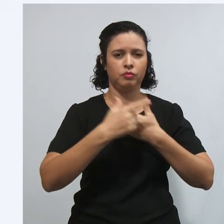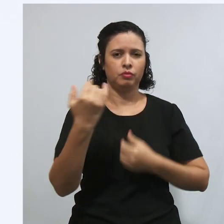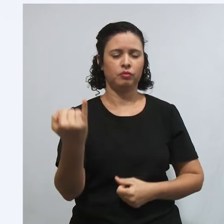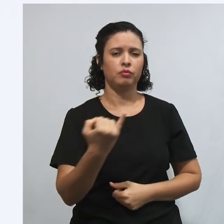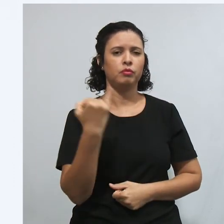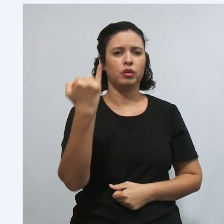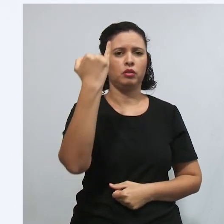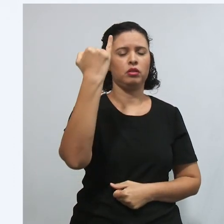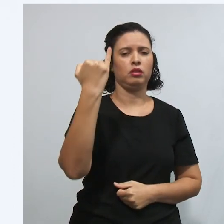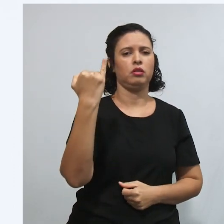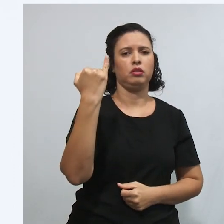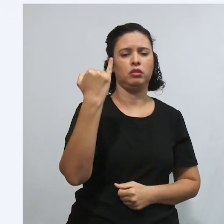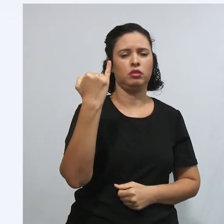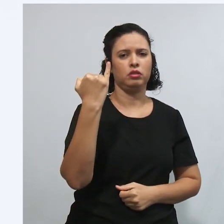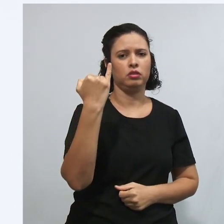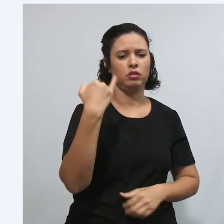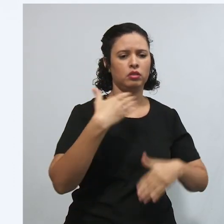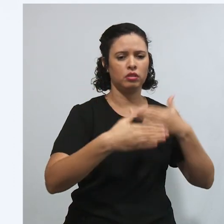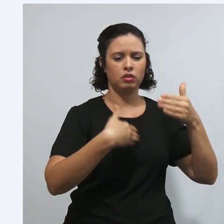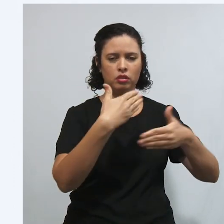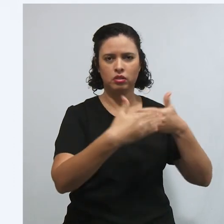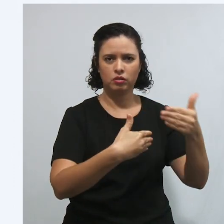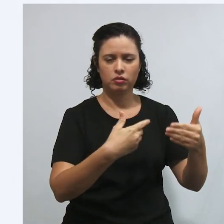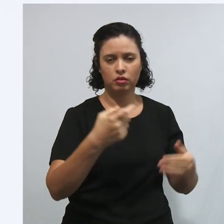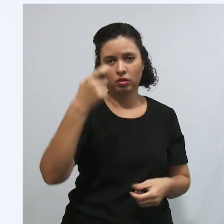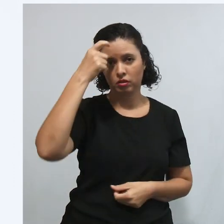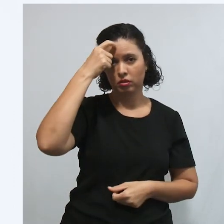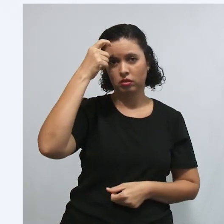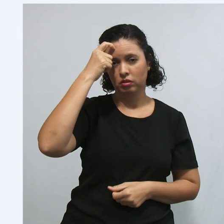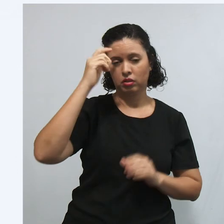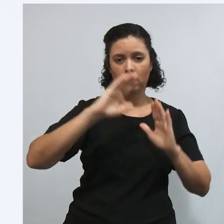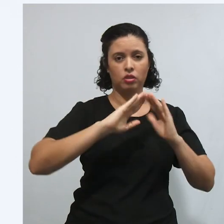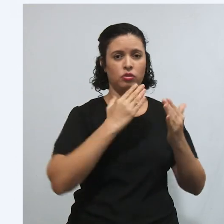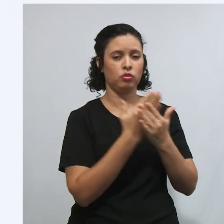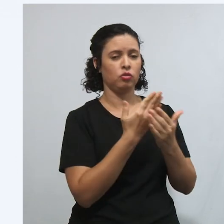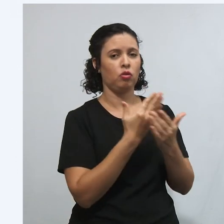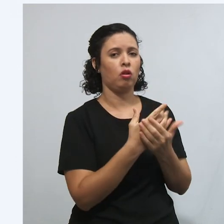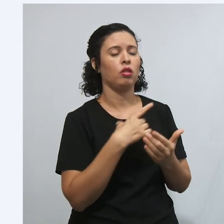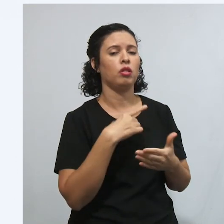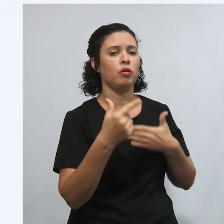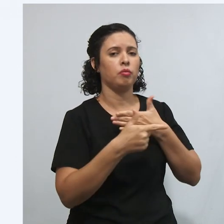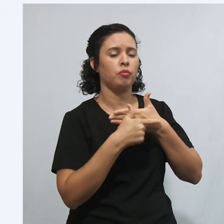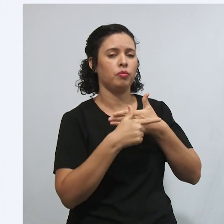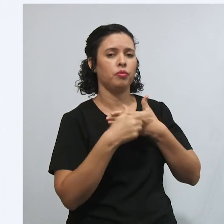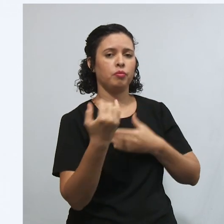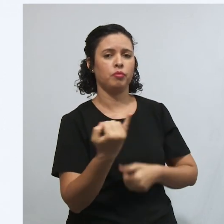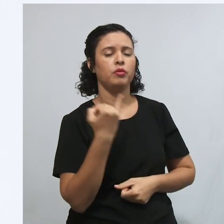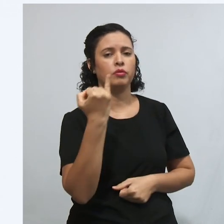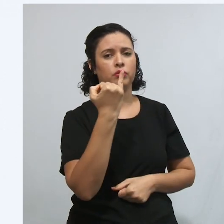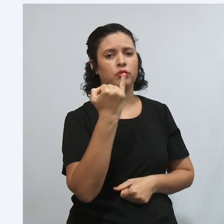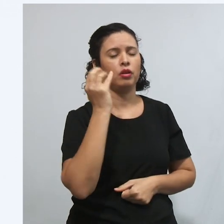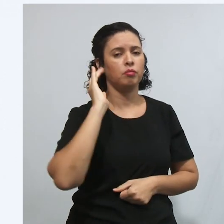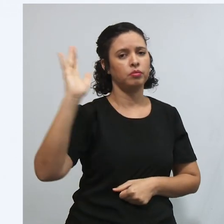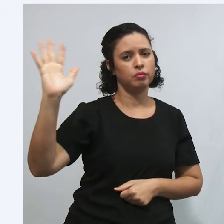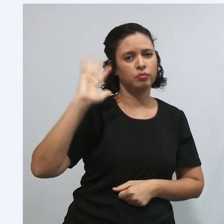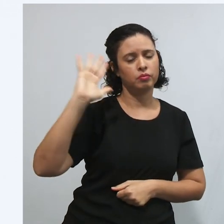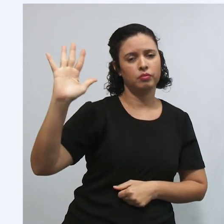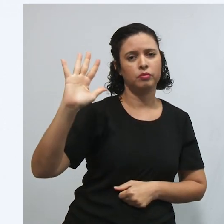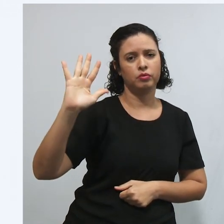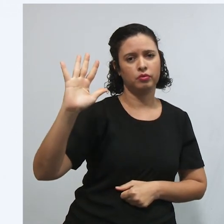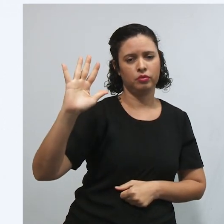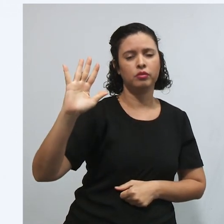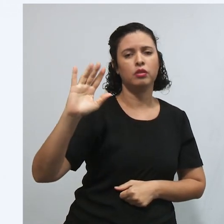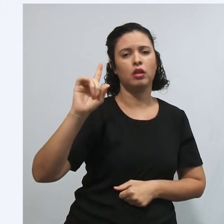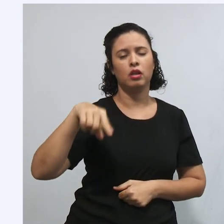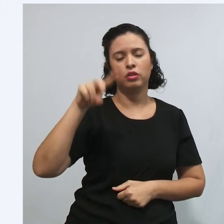do desenvolvimento da consciência. Então, a escola, ela ganha um papel importante para a perspectiva da